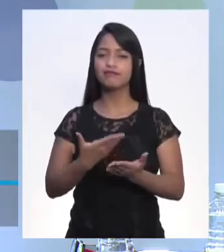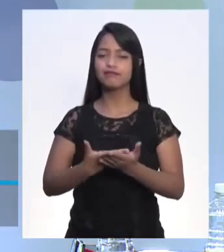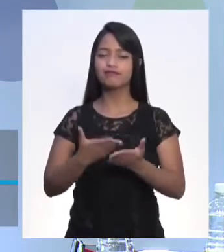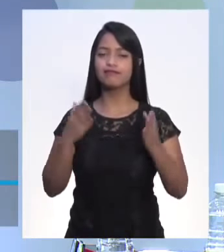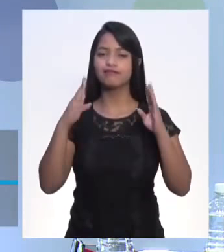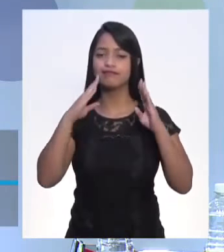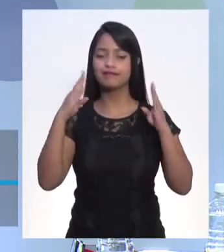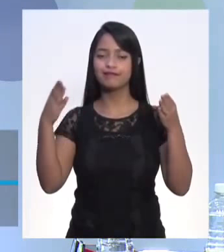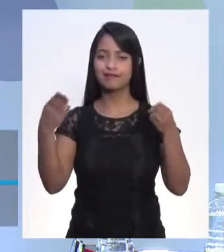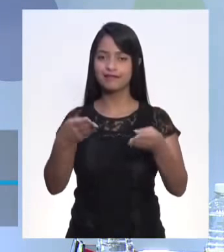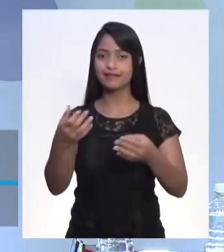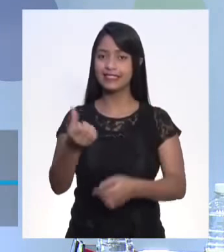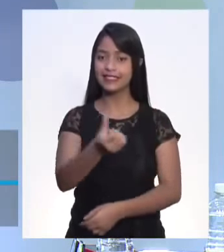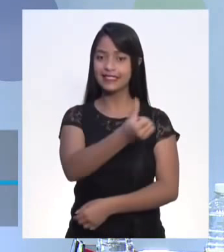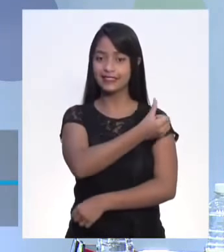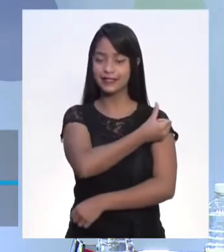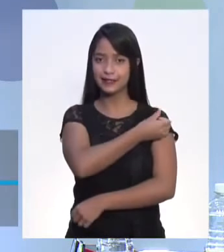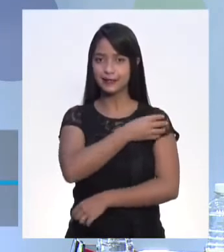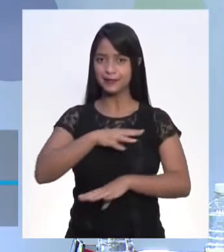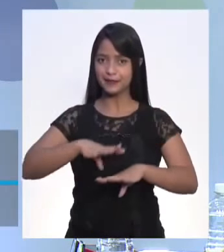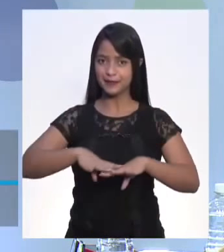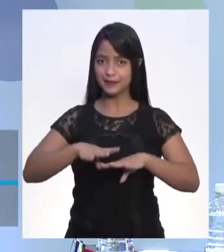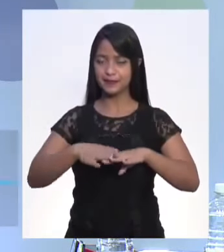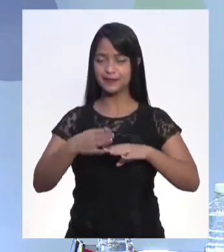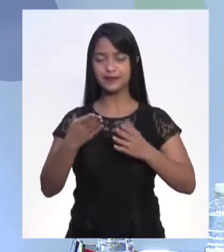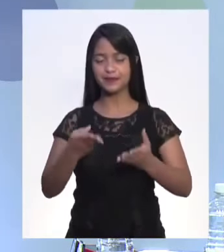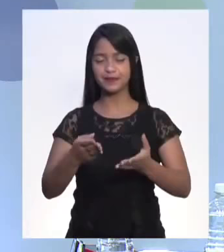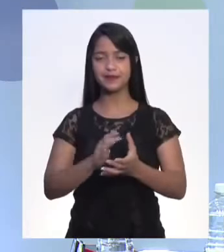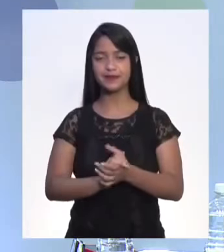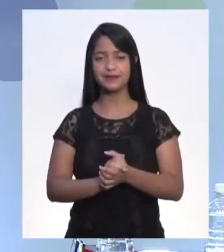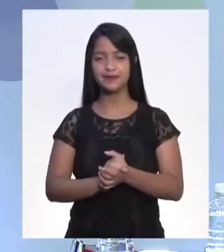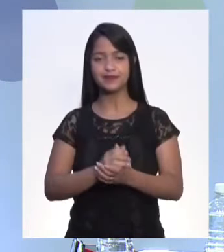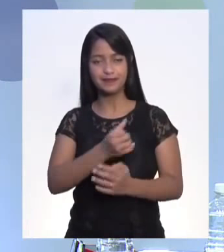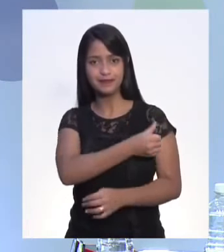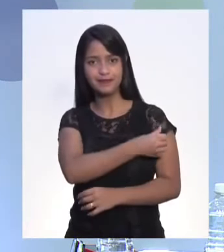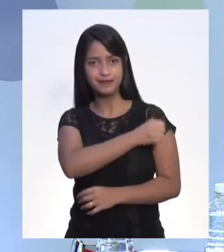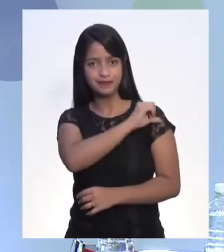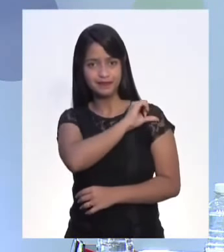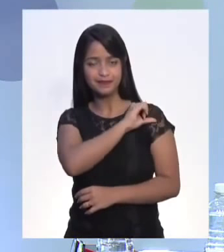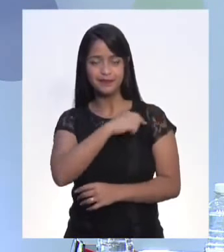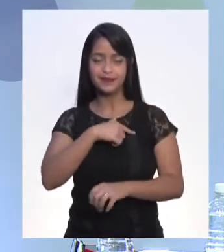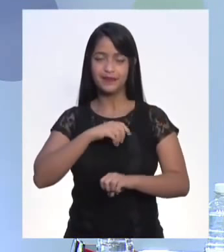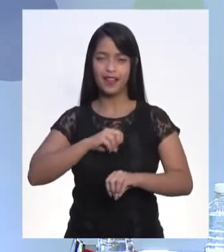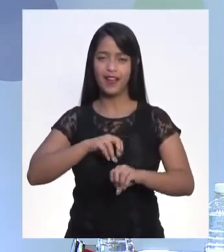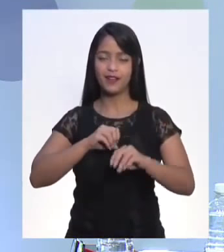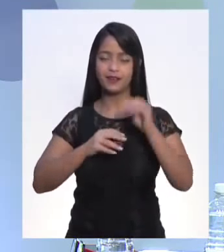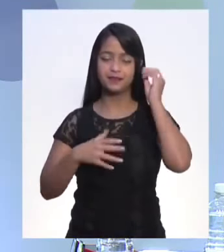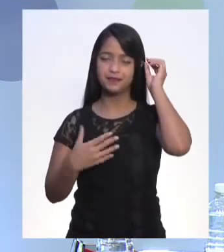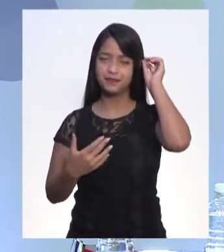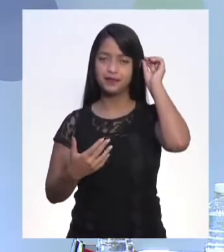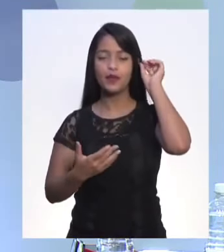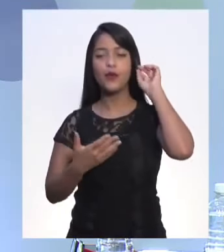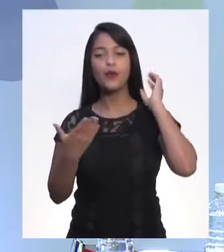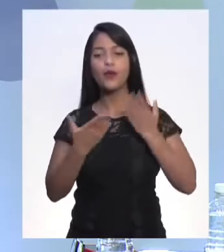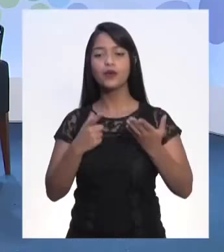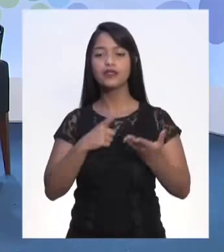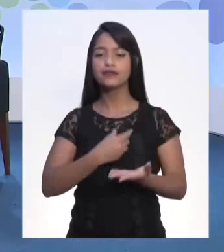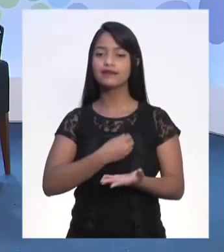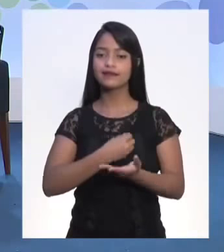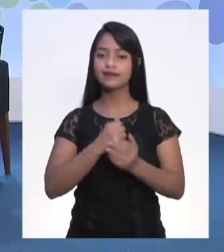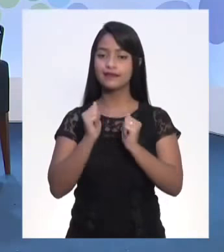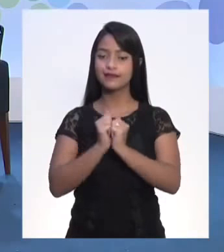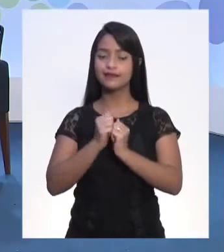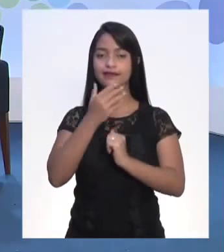6º ano do Ensino Fundamental aqui para os anos para os anos finais hoje comigo Professor